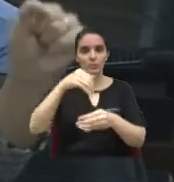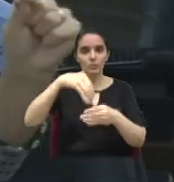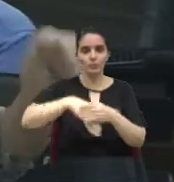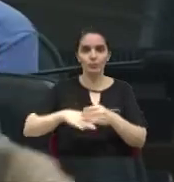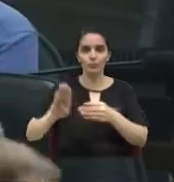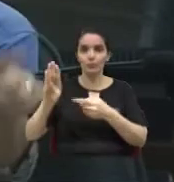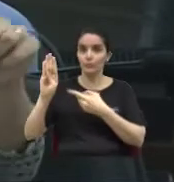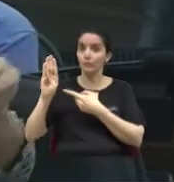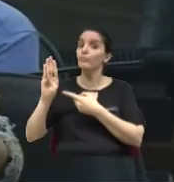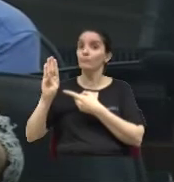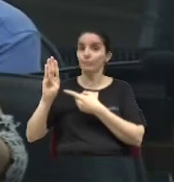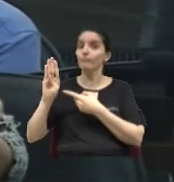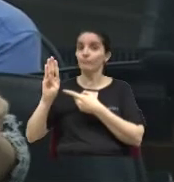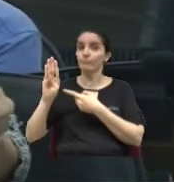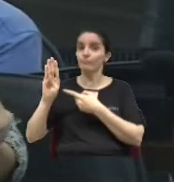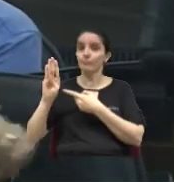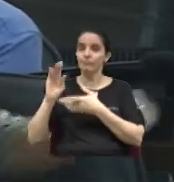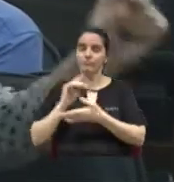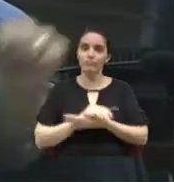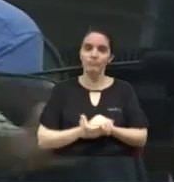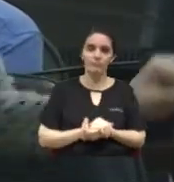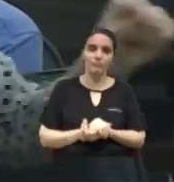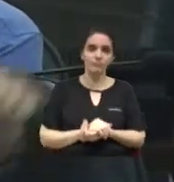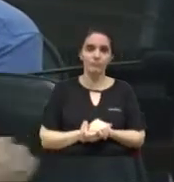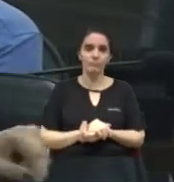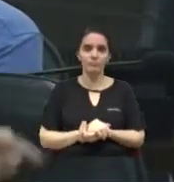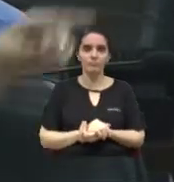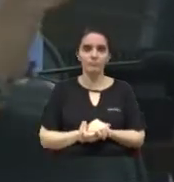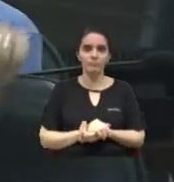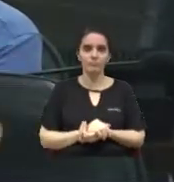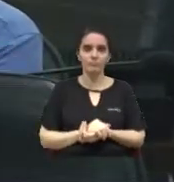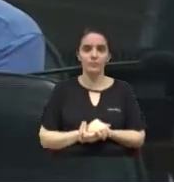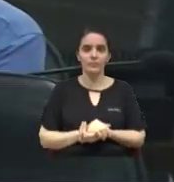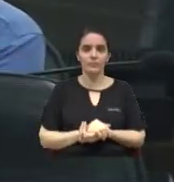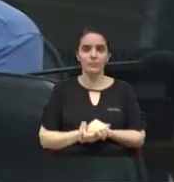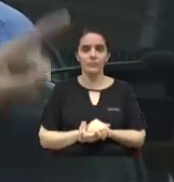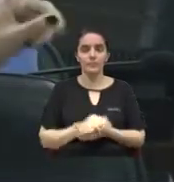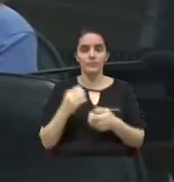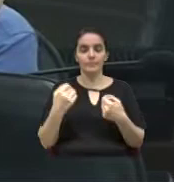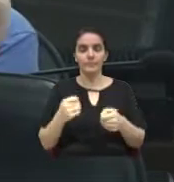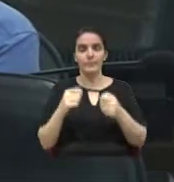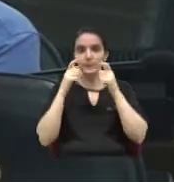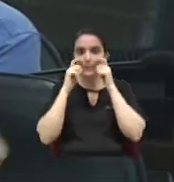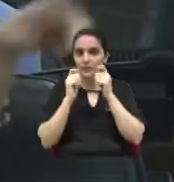se frise para que os posicionamentos aqui não sejam colocados de forma